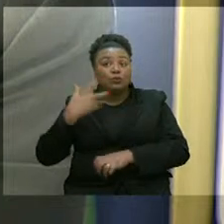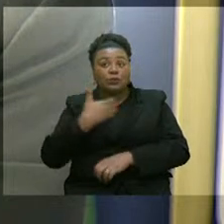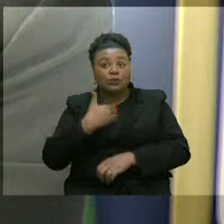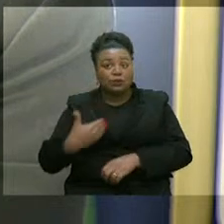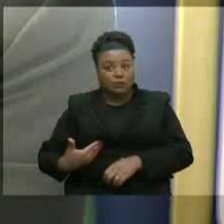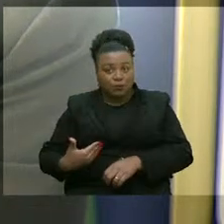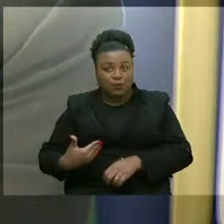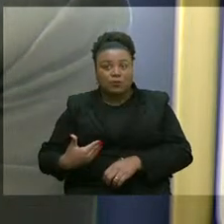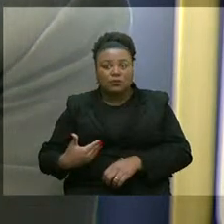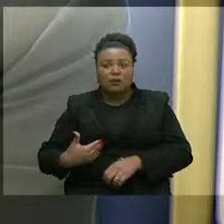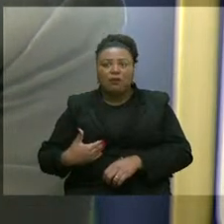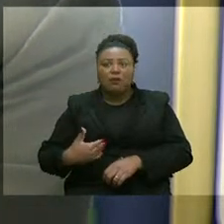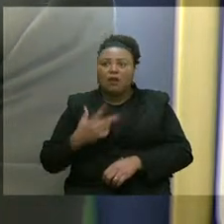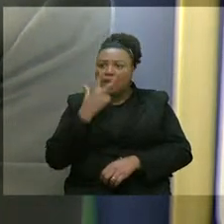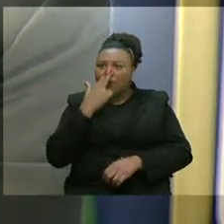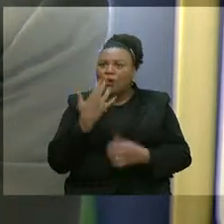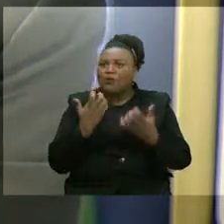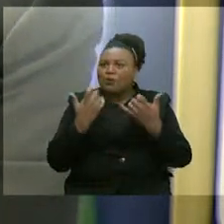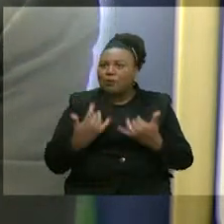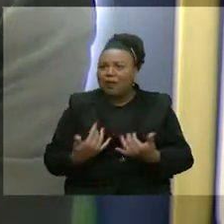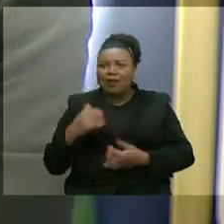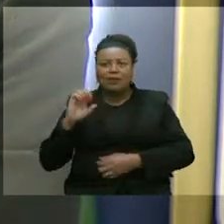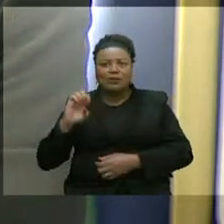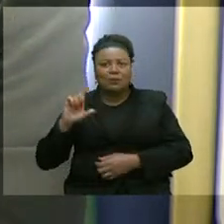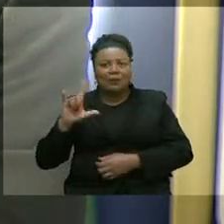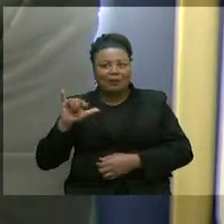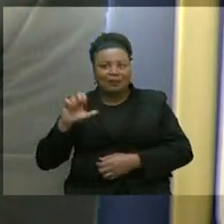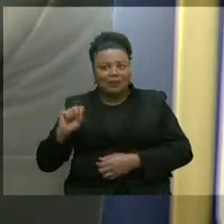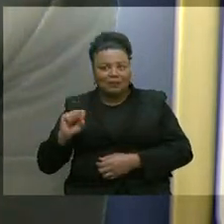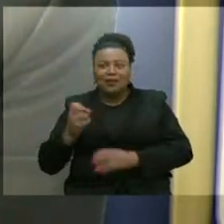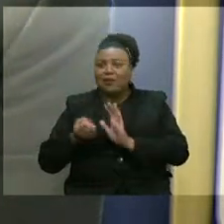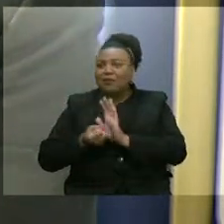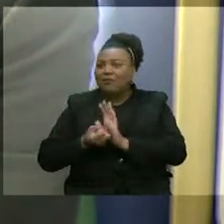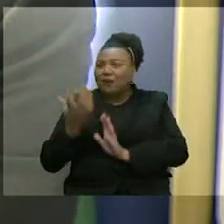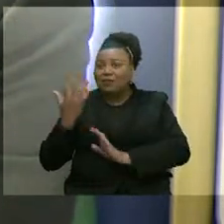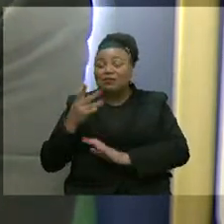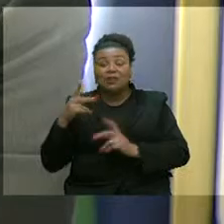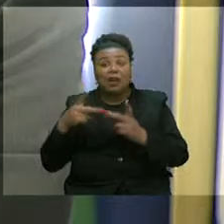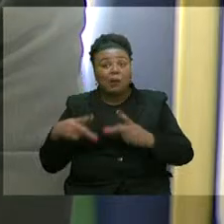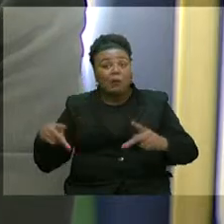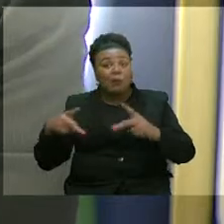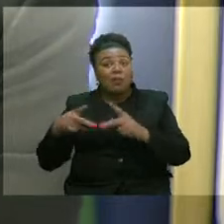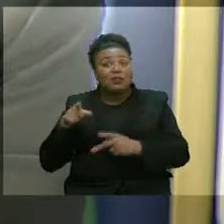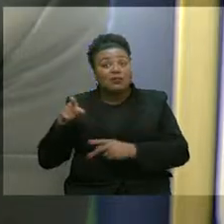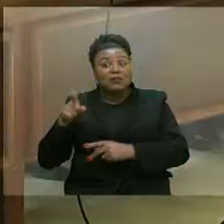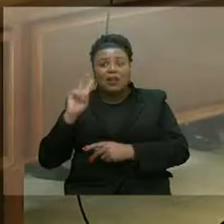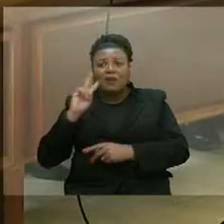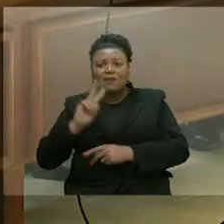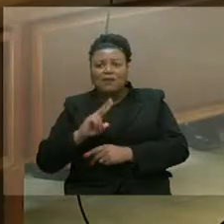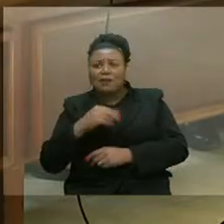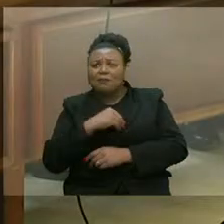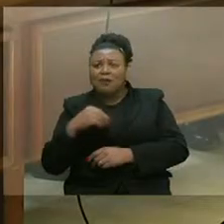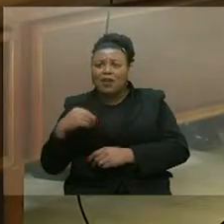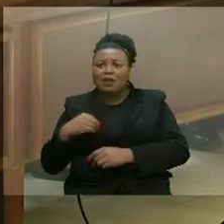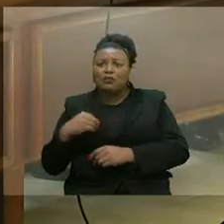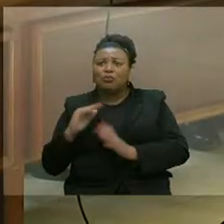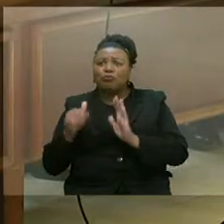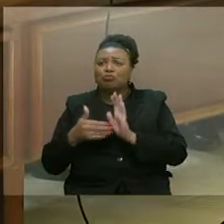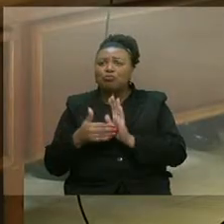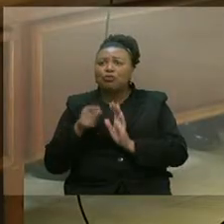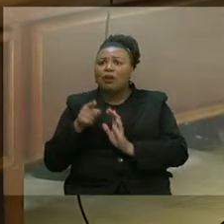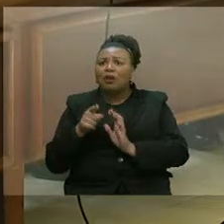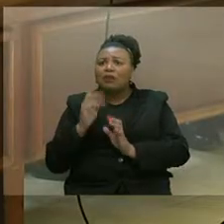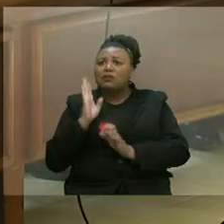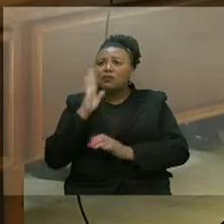públicas. Como muito bem colocado pela Elis, muitas vezes a população lá na ponta acaba vendo o médico como tudo. Se de repente